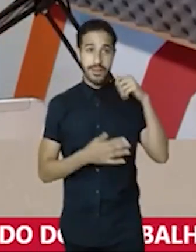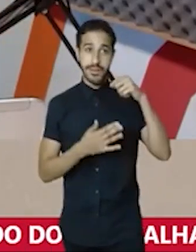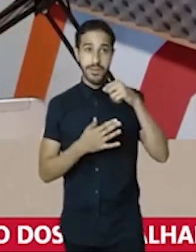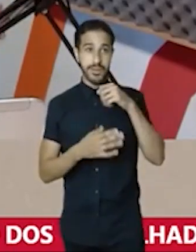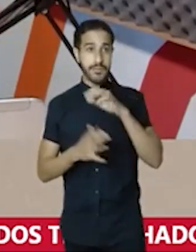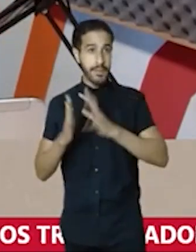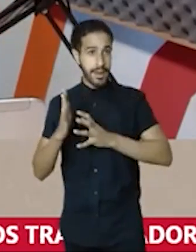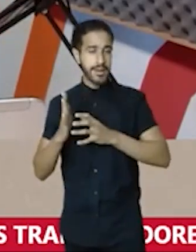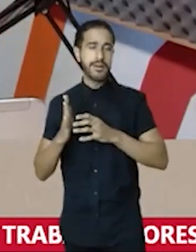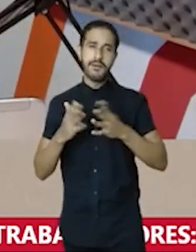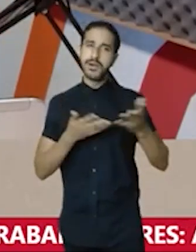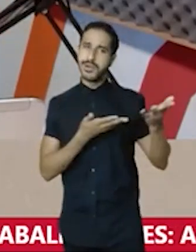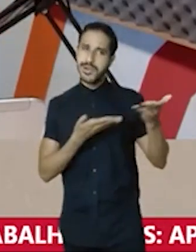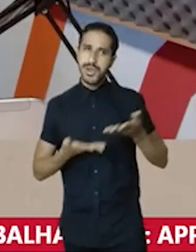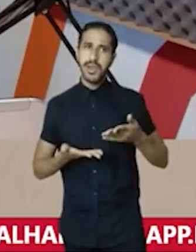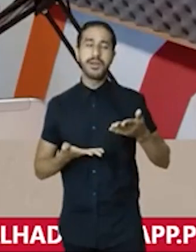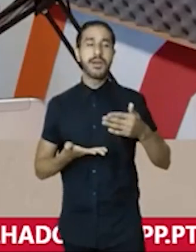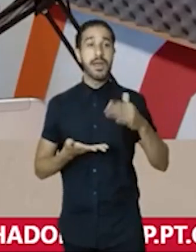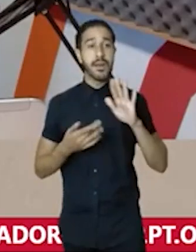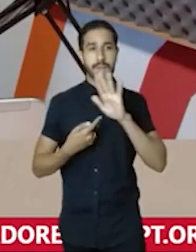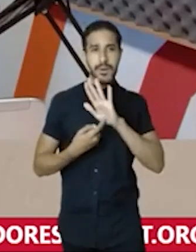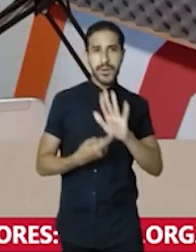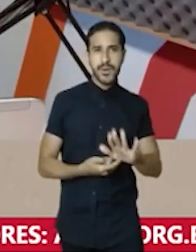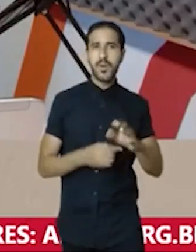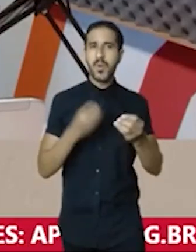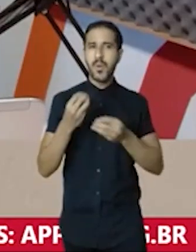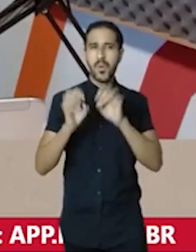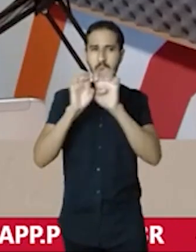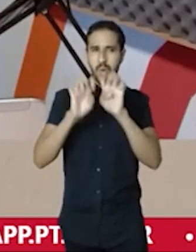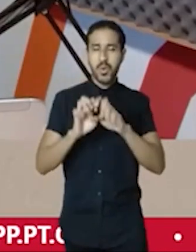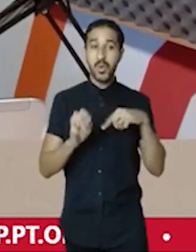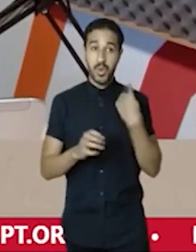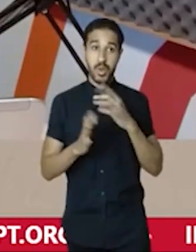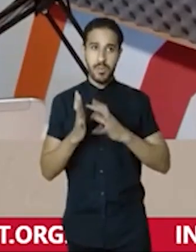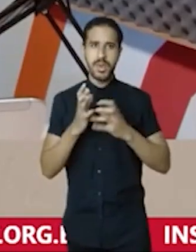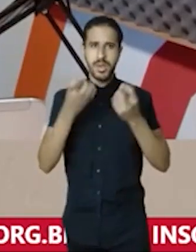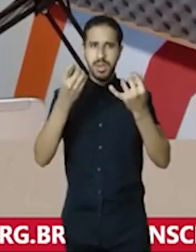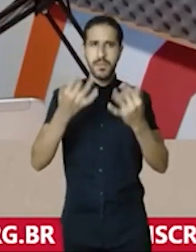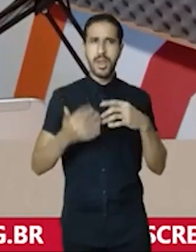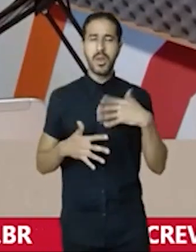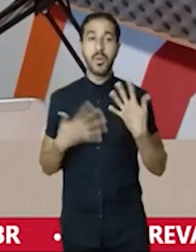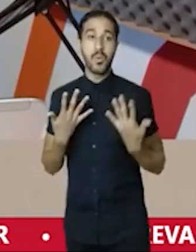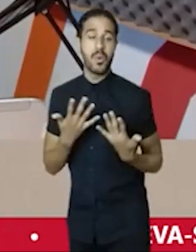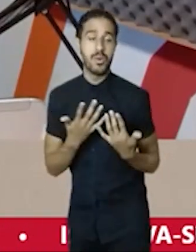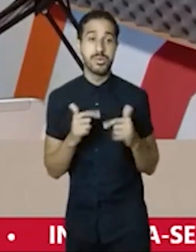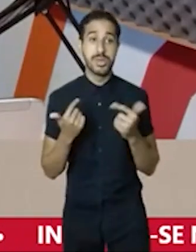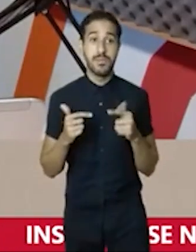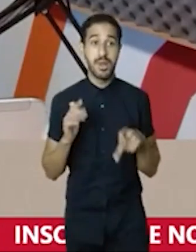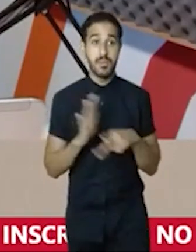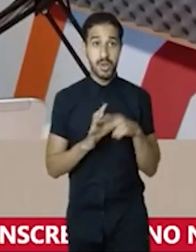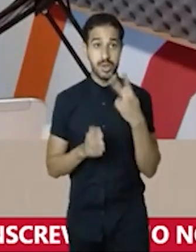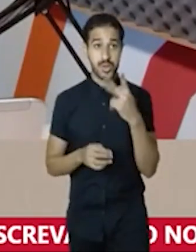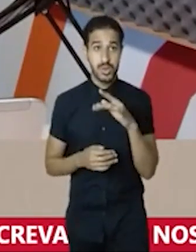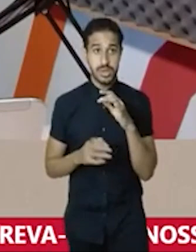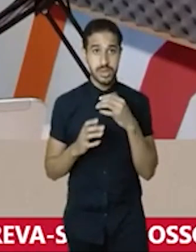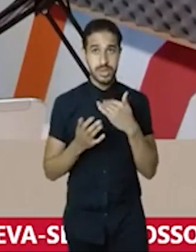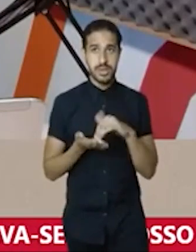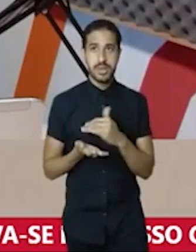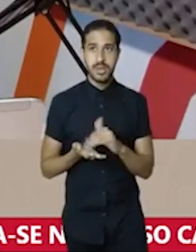mas que está chegando. É uma apresentação mesmo da estrutura partidária. Você pode explicar quais são as atividades da sua secretaria?